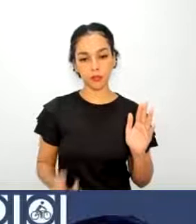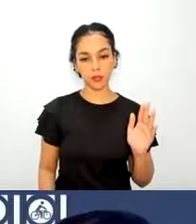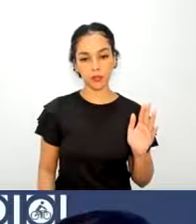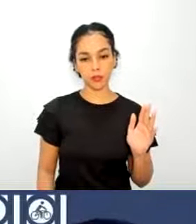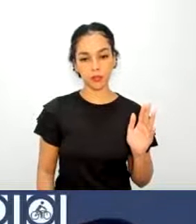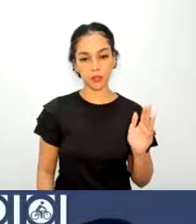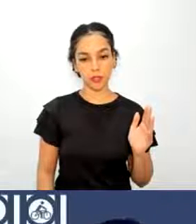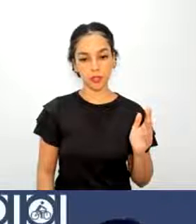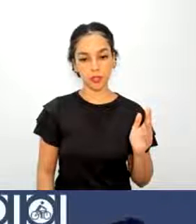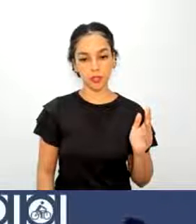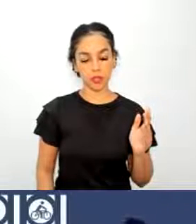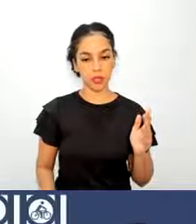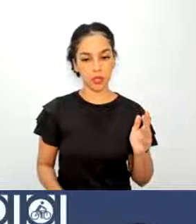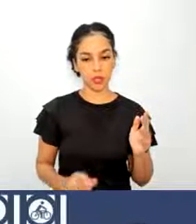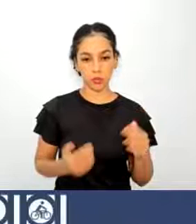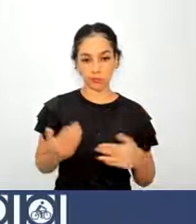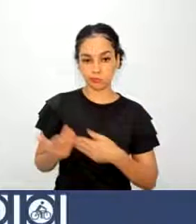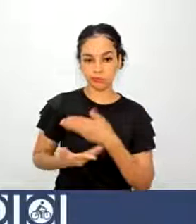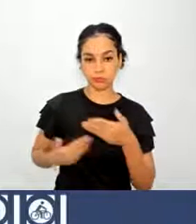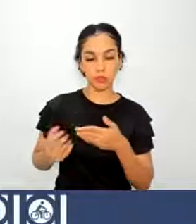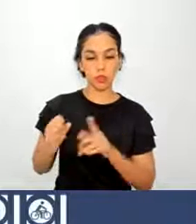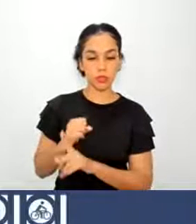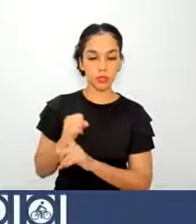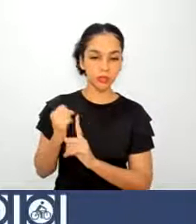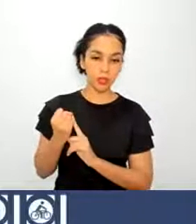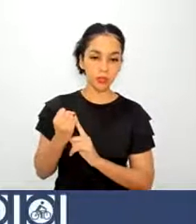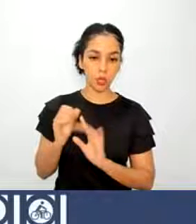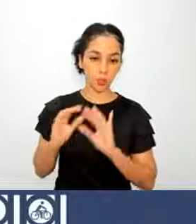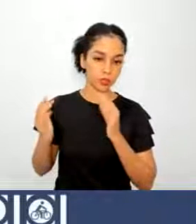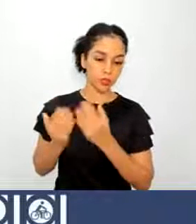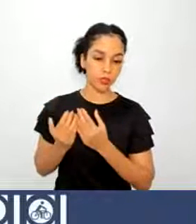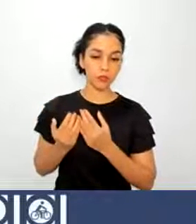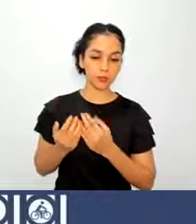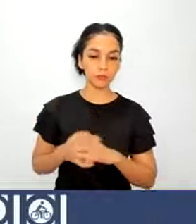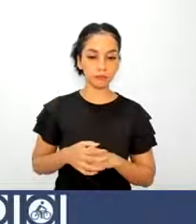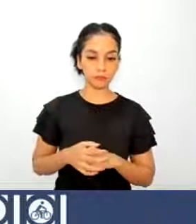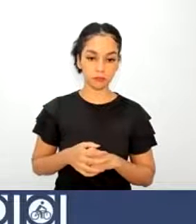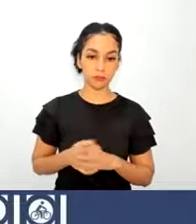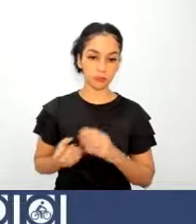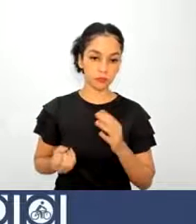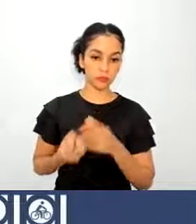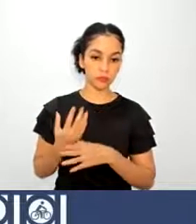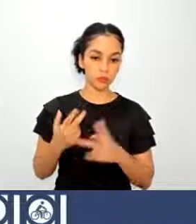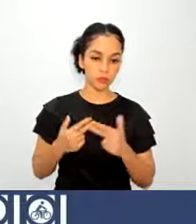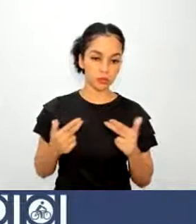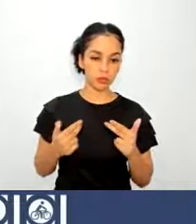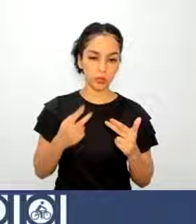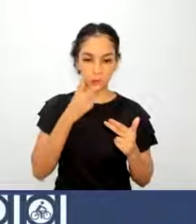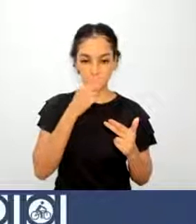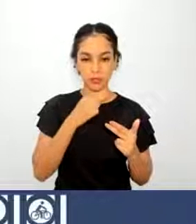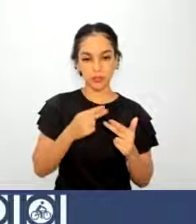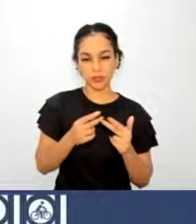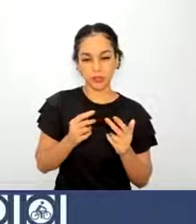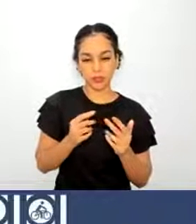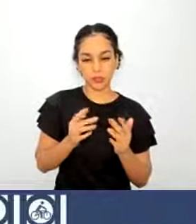amalgamar mais com a sociedade que está ali em volta, com a comunidade que está ali em volta, né? No caso, eles criaram uma coisa meio cartilha mesmo,